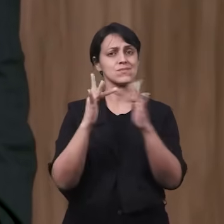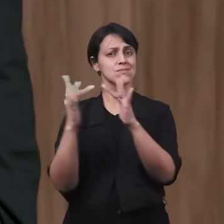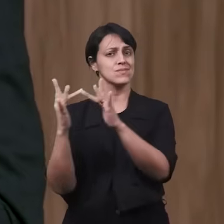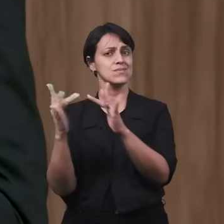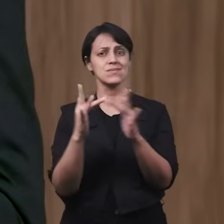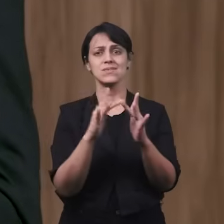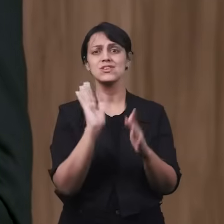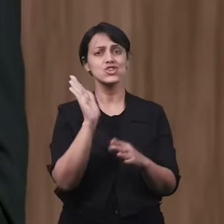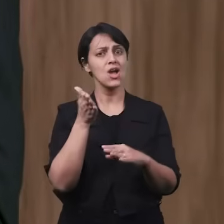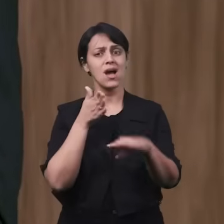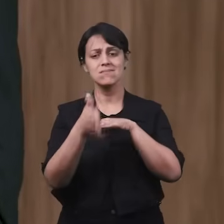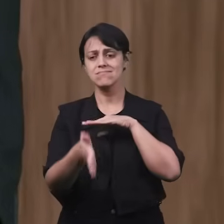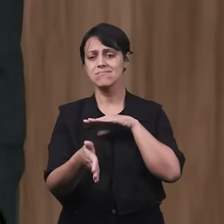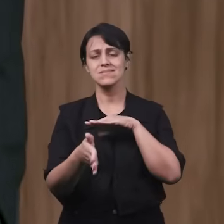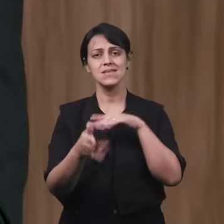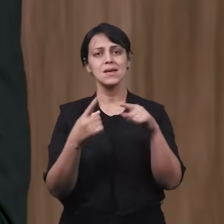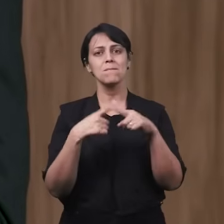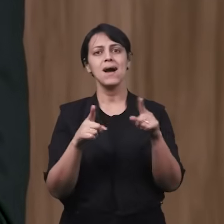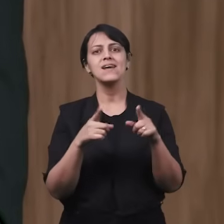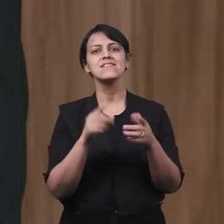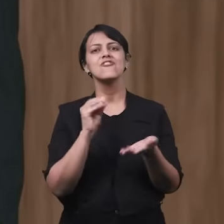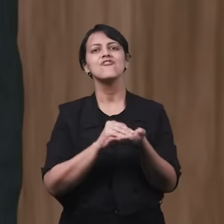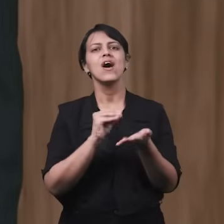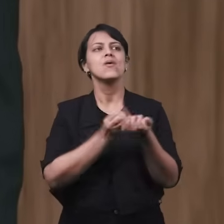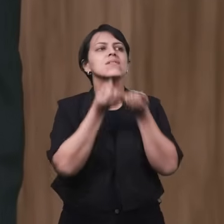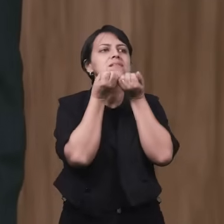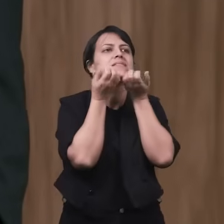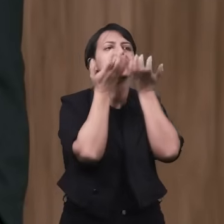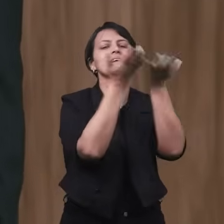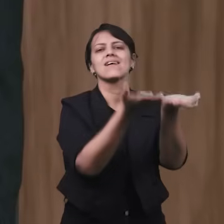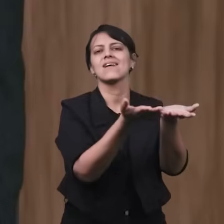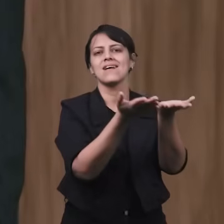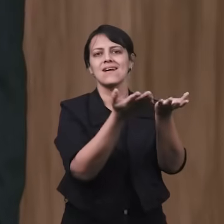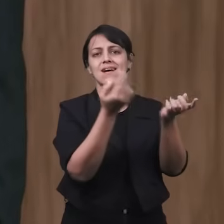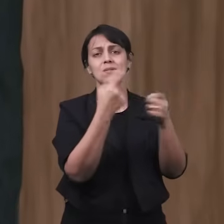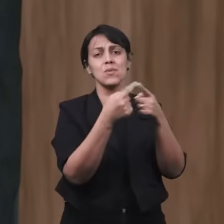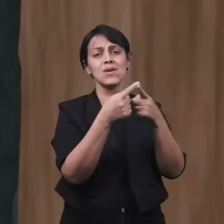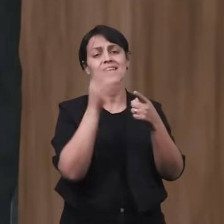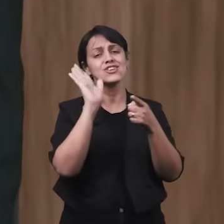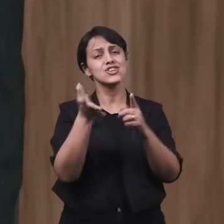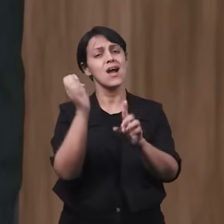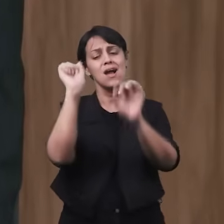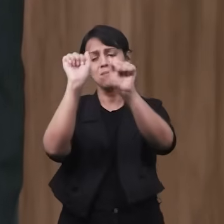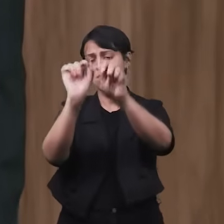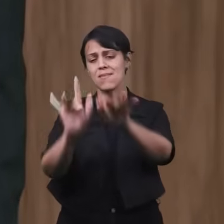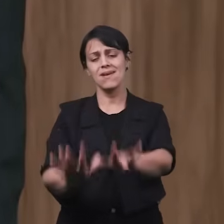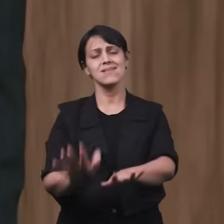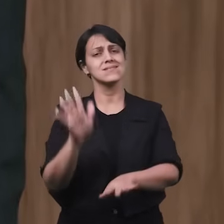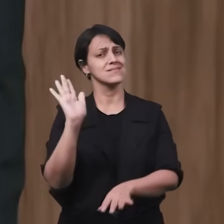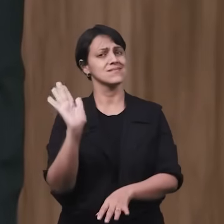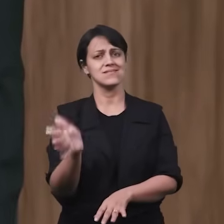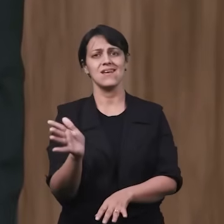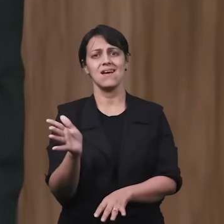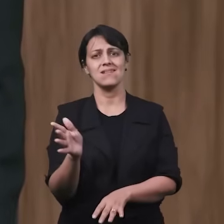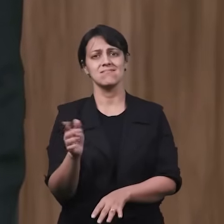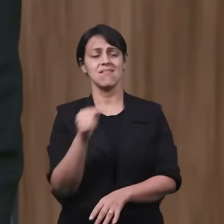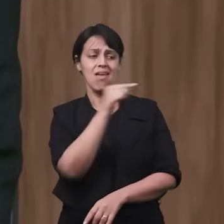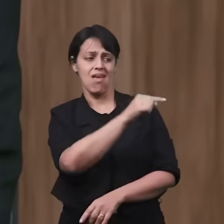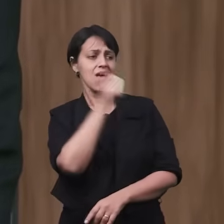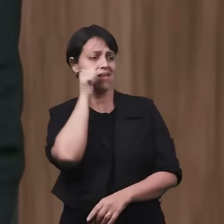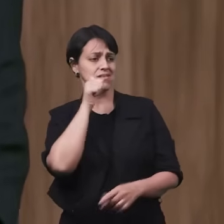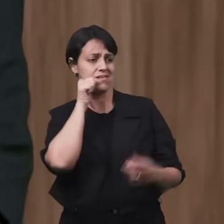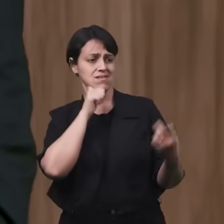ele já estava definido, ele só precisava se declarar, mas ele já usufruía da bênção. E essa senhora,